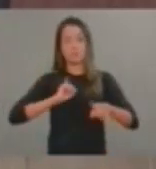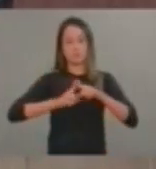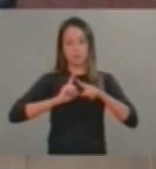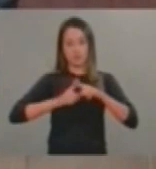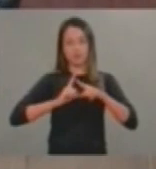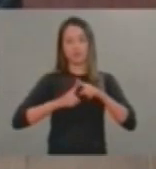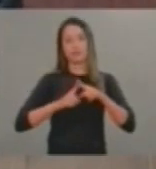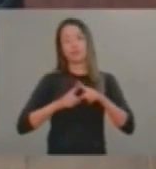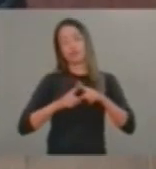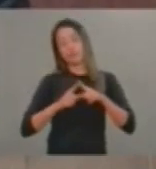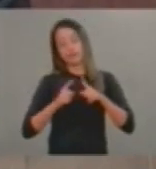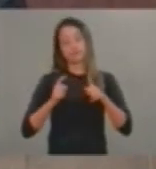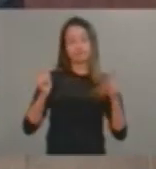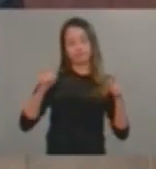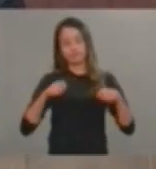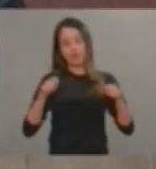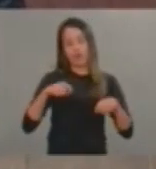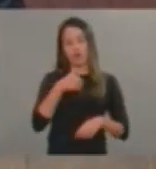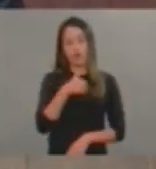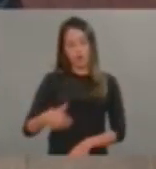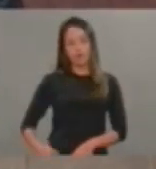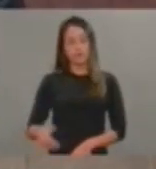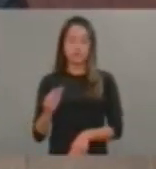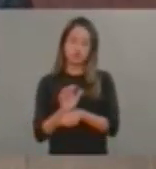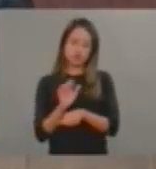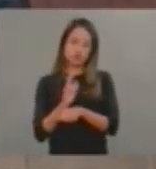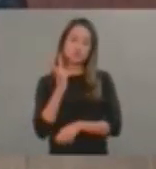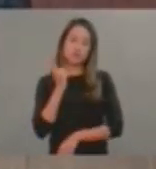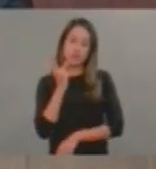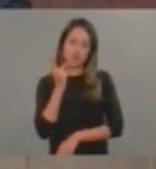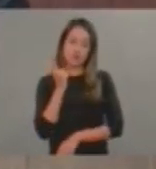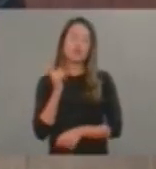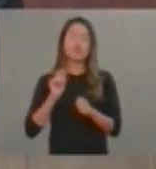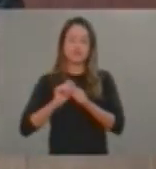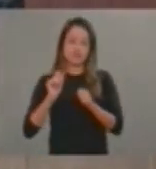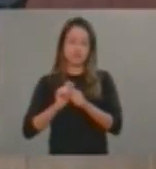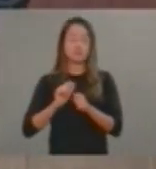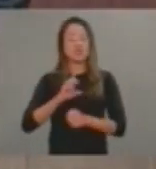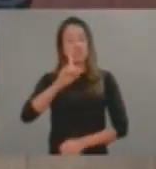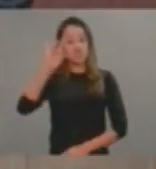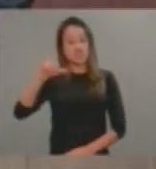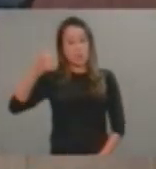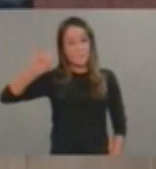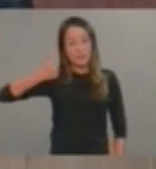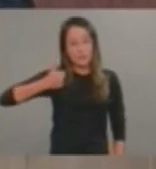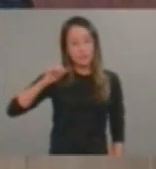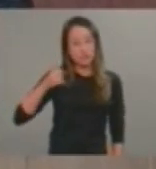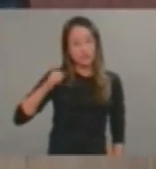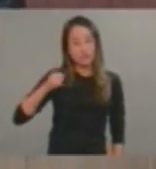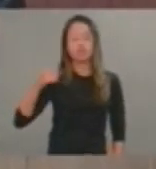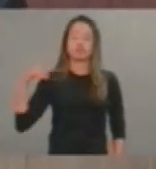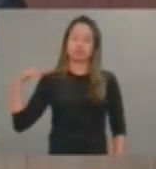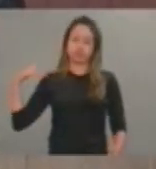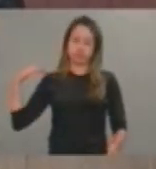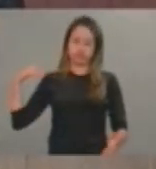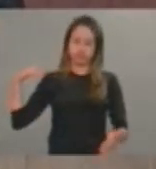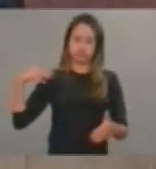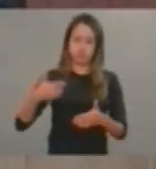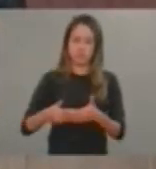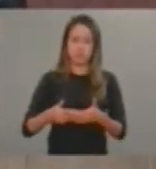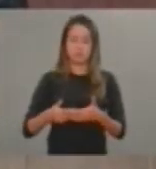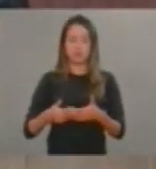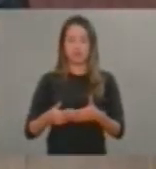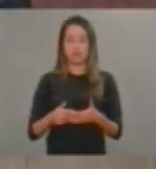de ações que o governo do estado do Ceará tem feito desde o dia 1º de janeiro de 2015, quando o governador Camilo